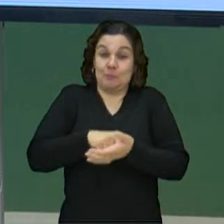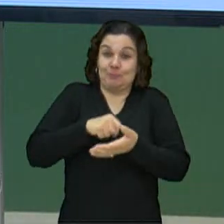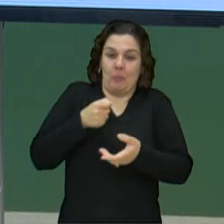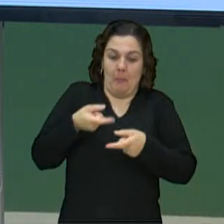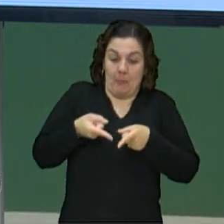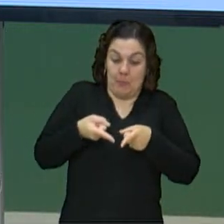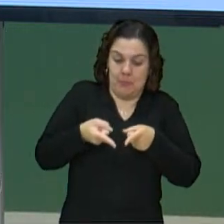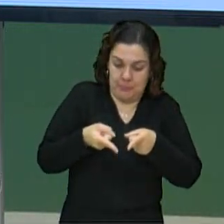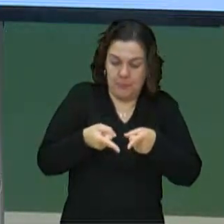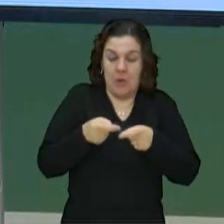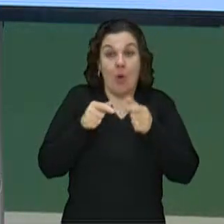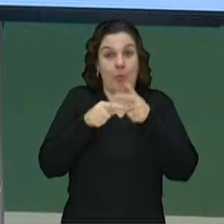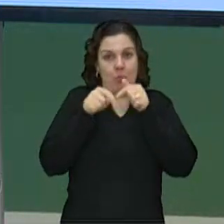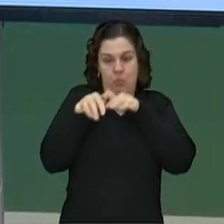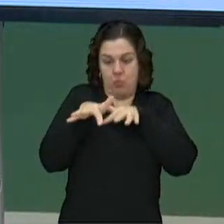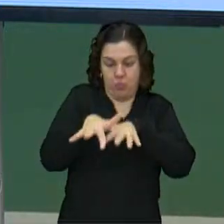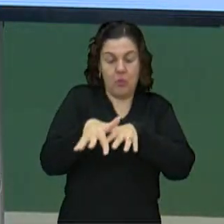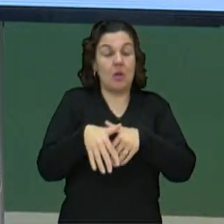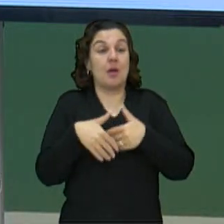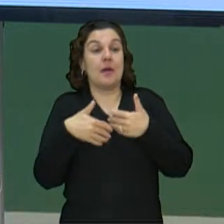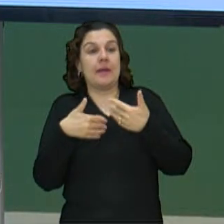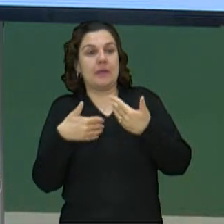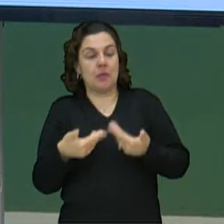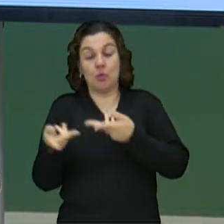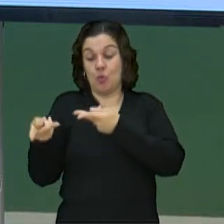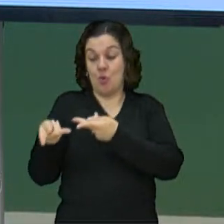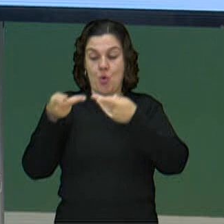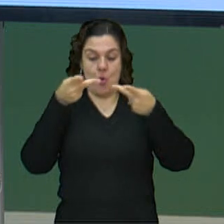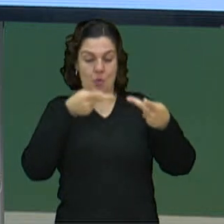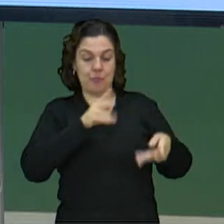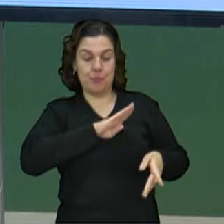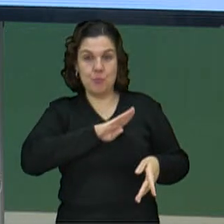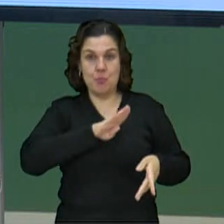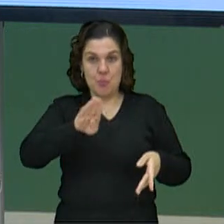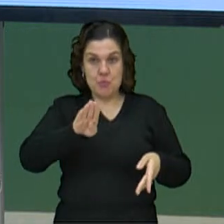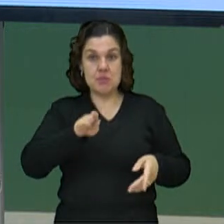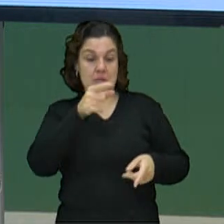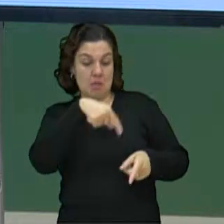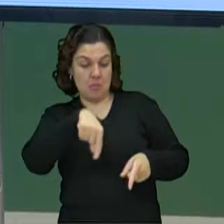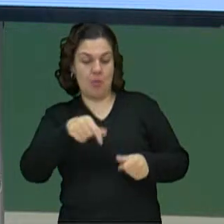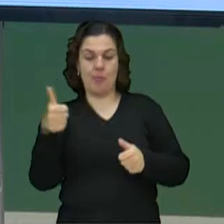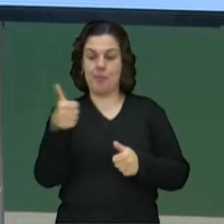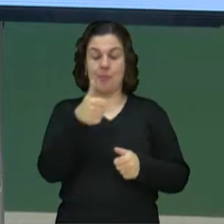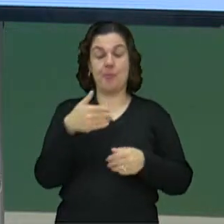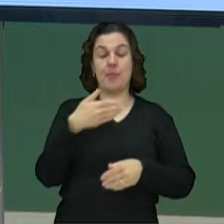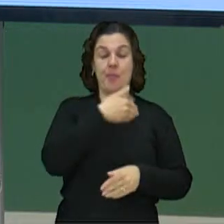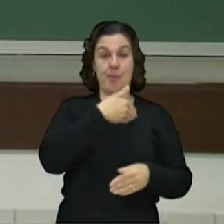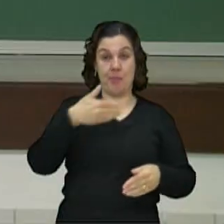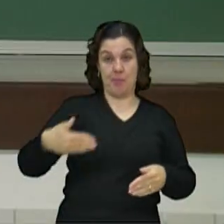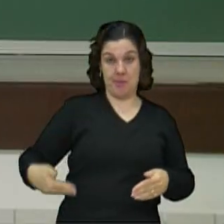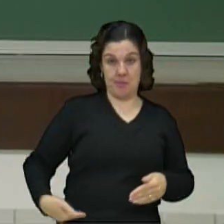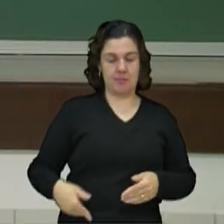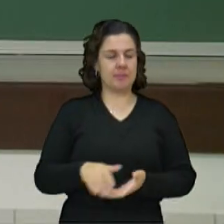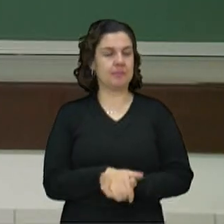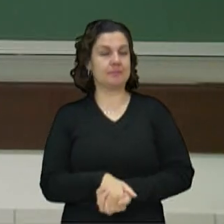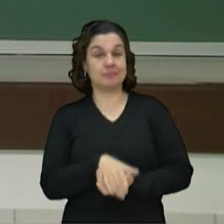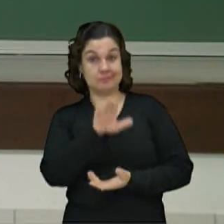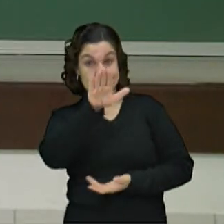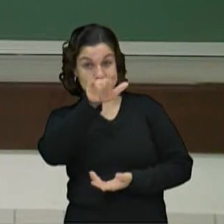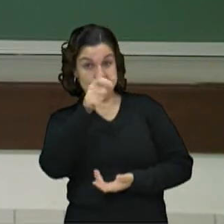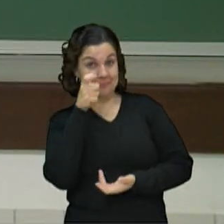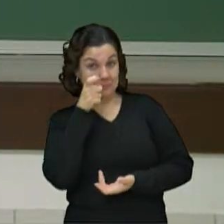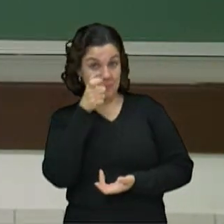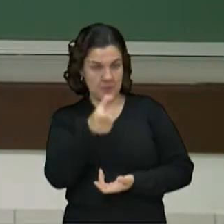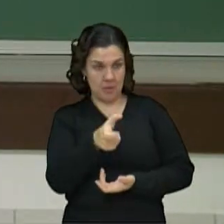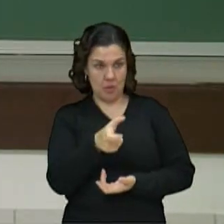pressão, depois da marcha sobre Roma, e convidou Mussolini para ser o primeiro-ministro. Reparou, criança?